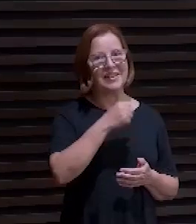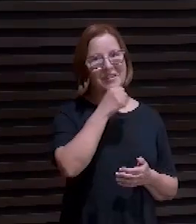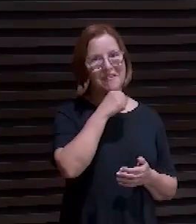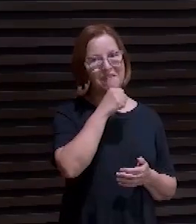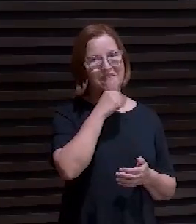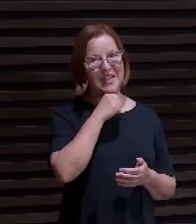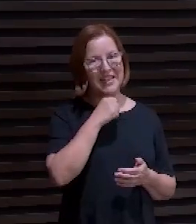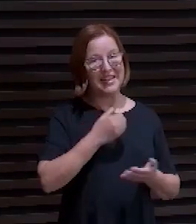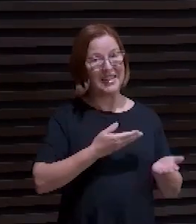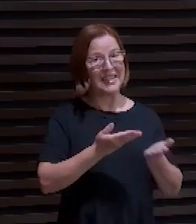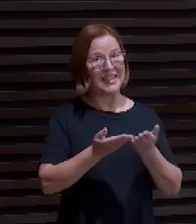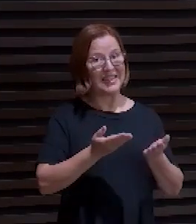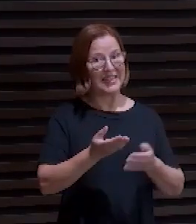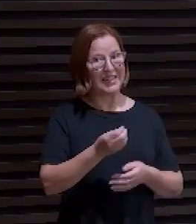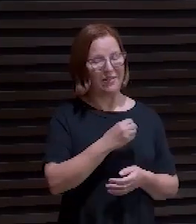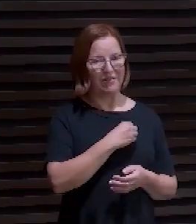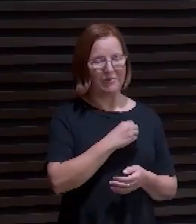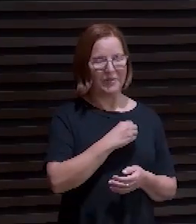pecado.